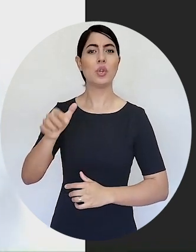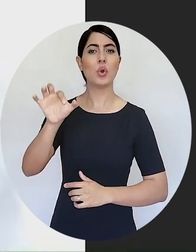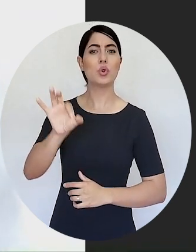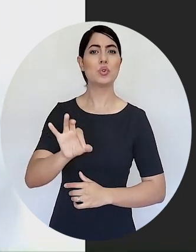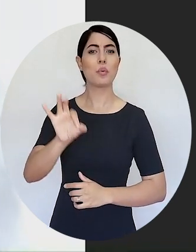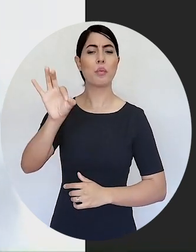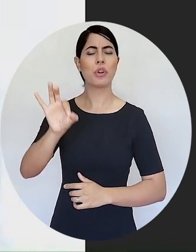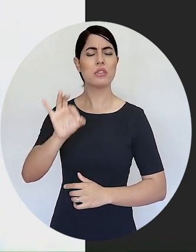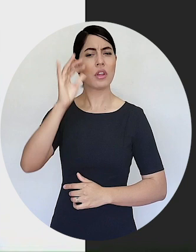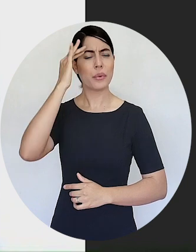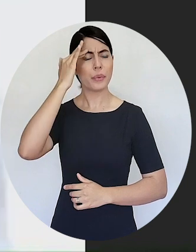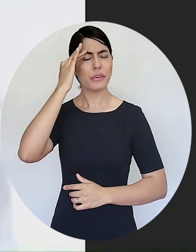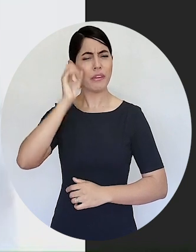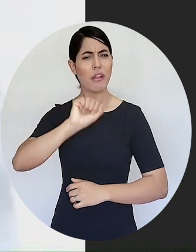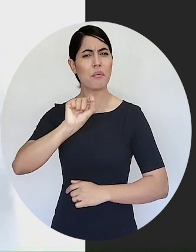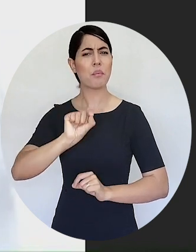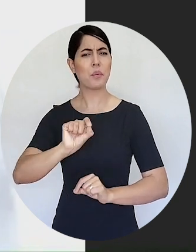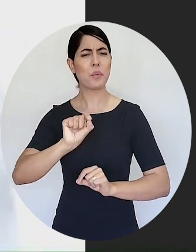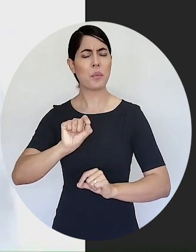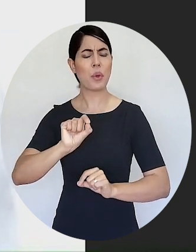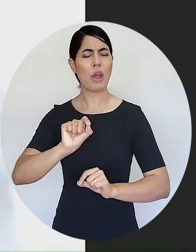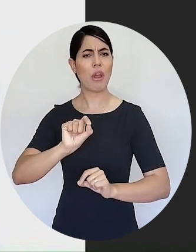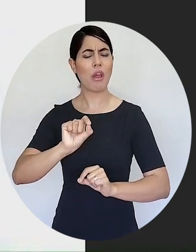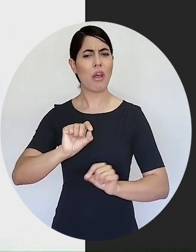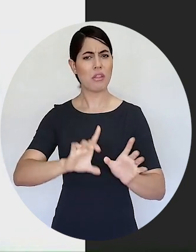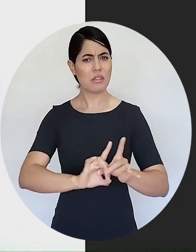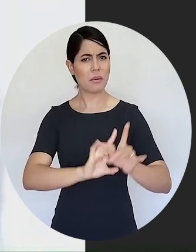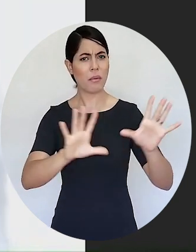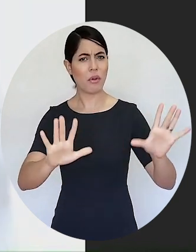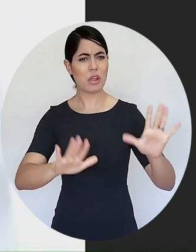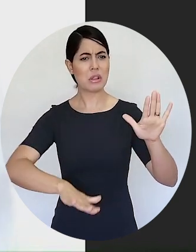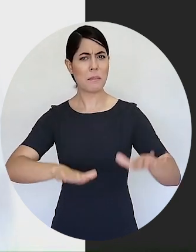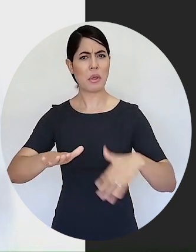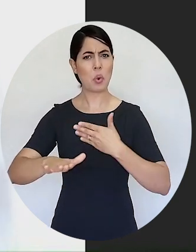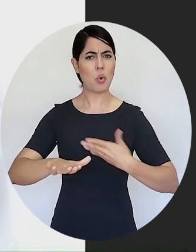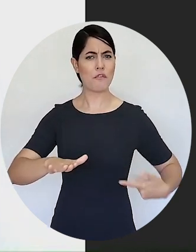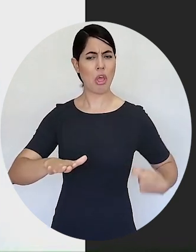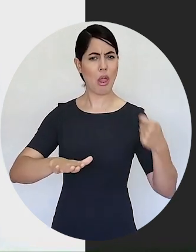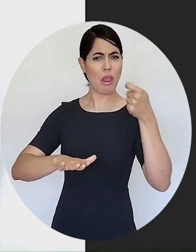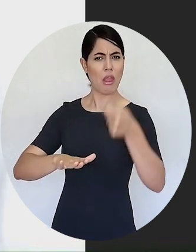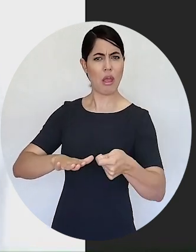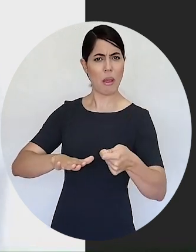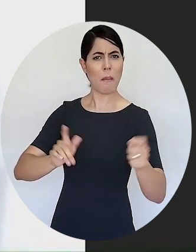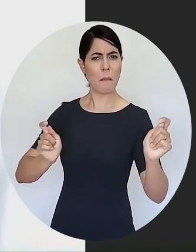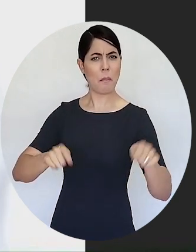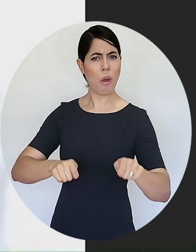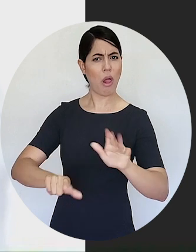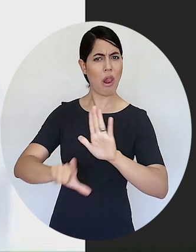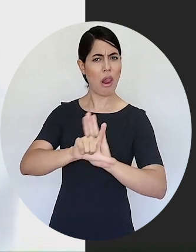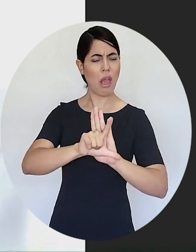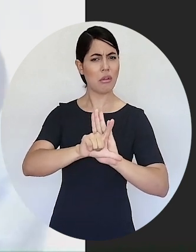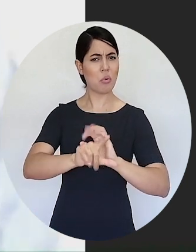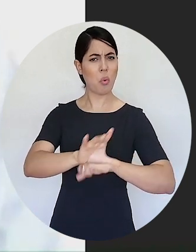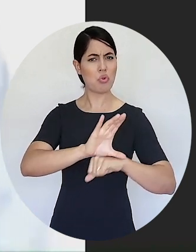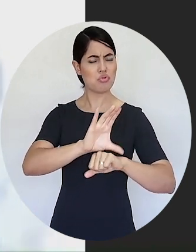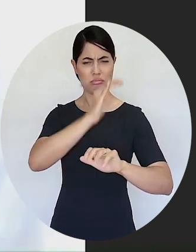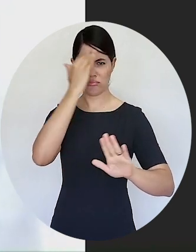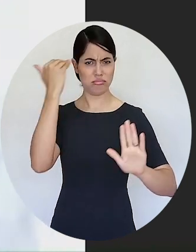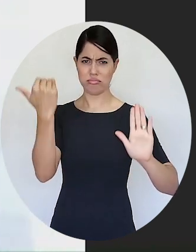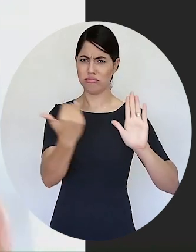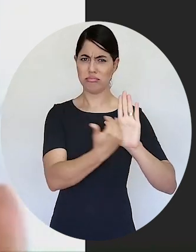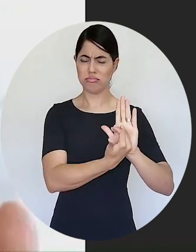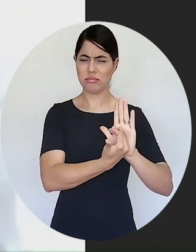82% das pessoas entendem que, mesmo na democracia, pode caber ao governo ultrapassar os limites da lei e da Constituição.